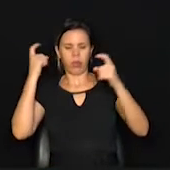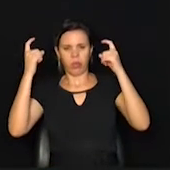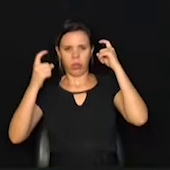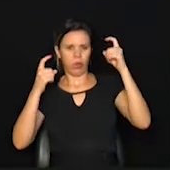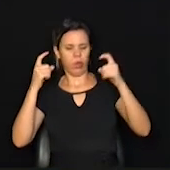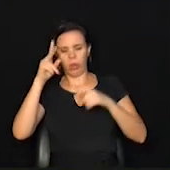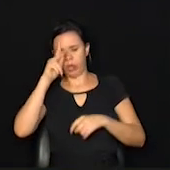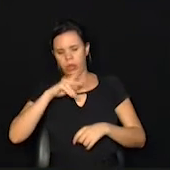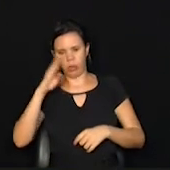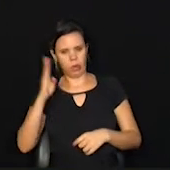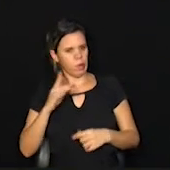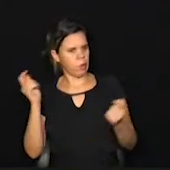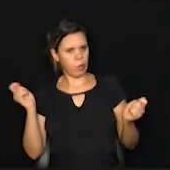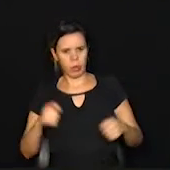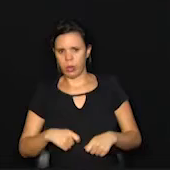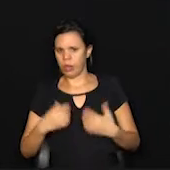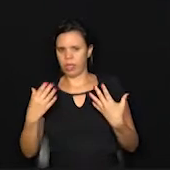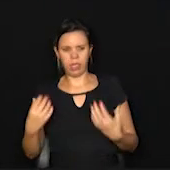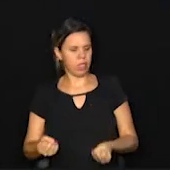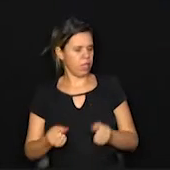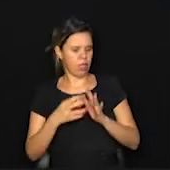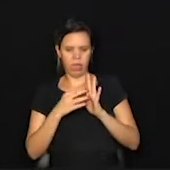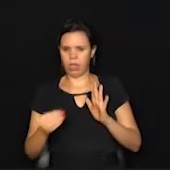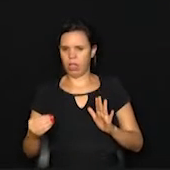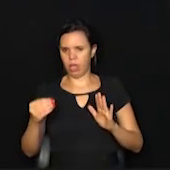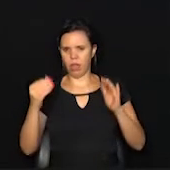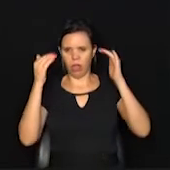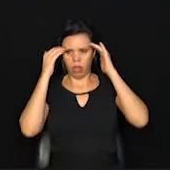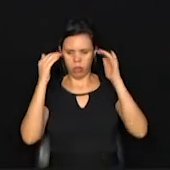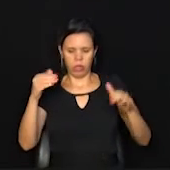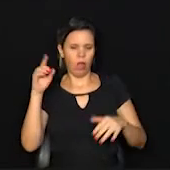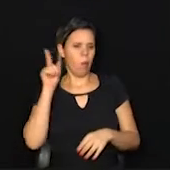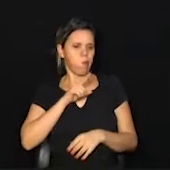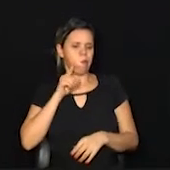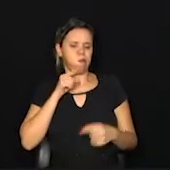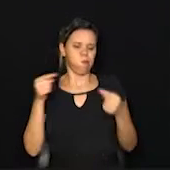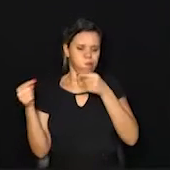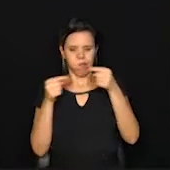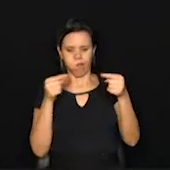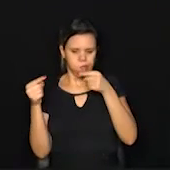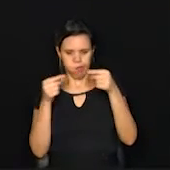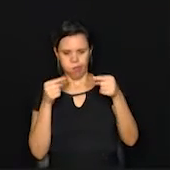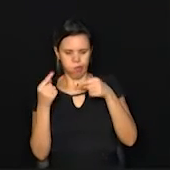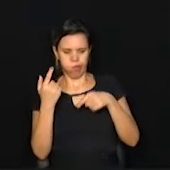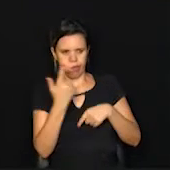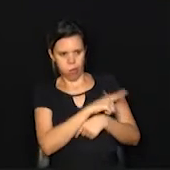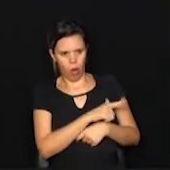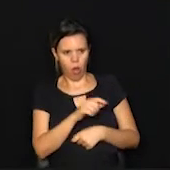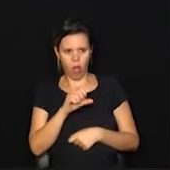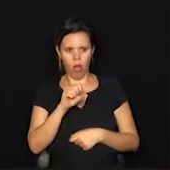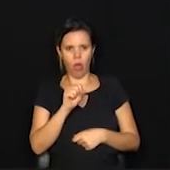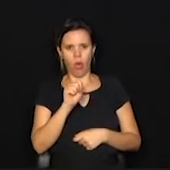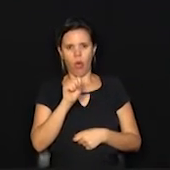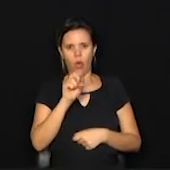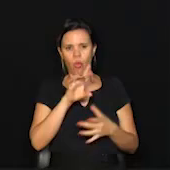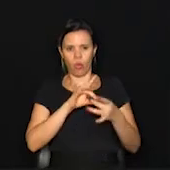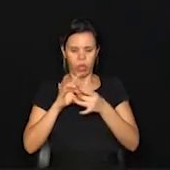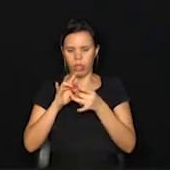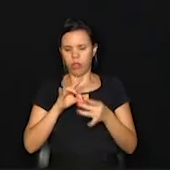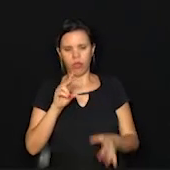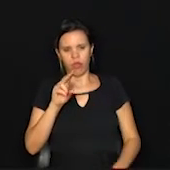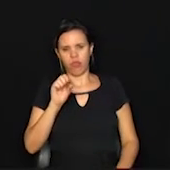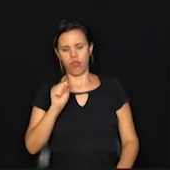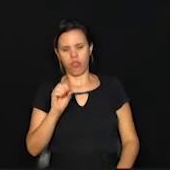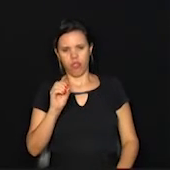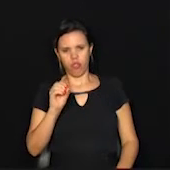mesmo não ia ser capacho dos Estados Unidos E como tinha uma disputa entre Estados Unidos e União Soviética na cabeça deles quem não